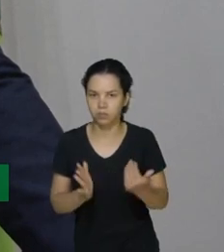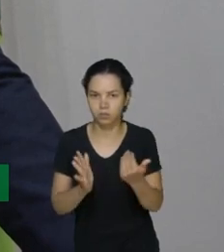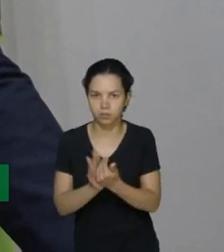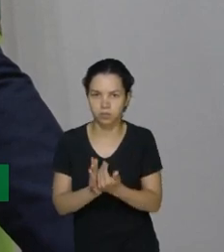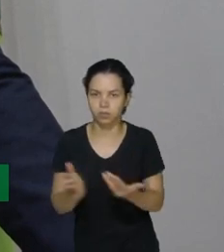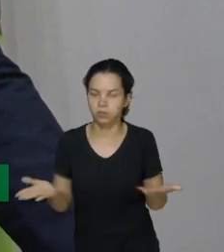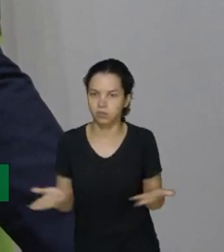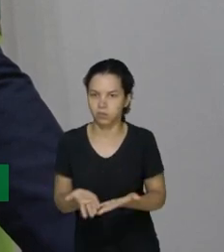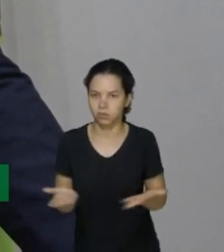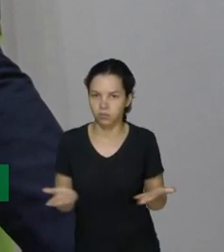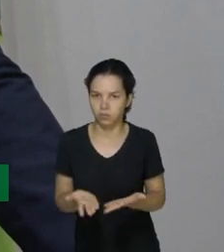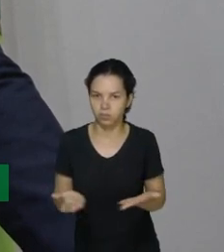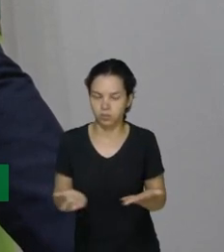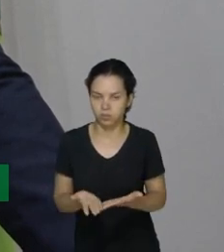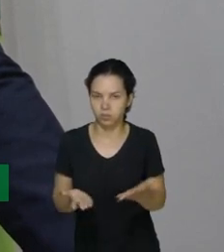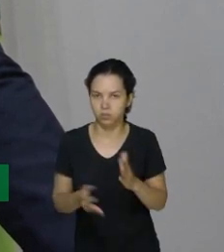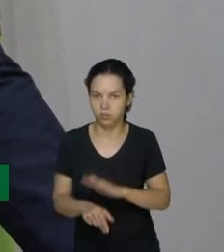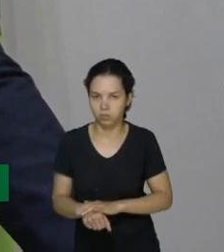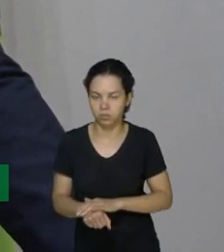Mais do que nunca,